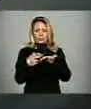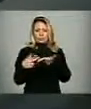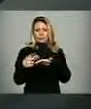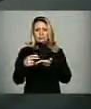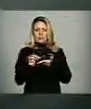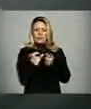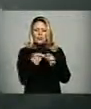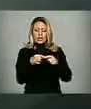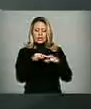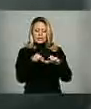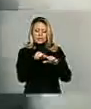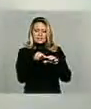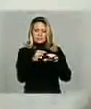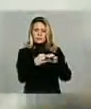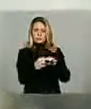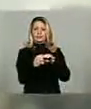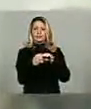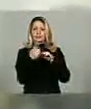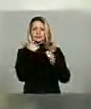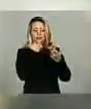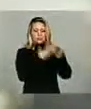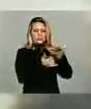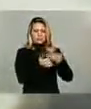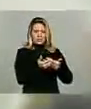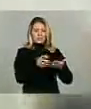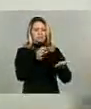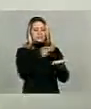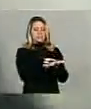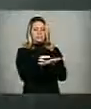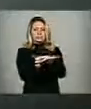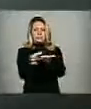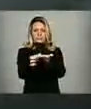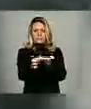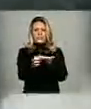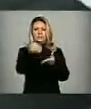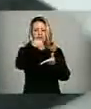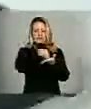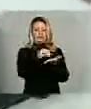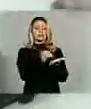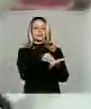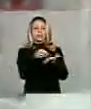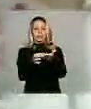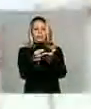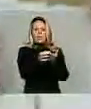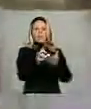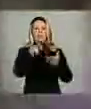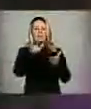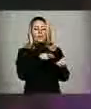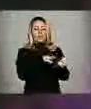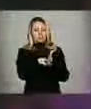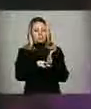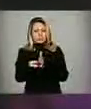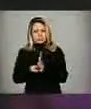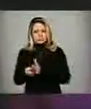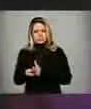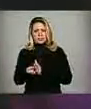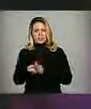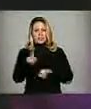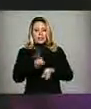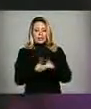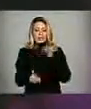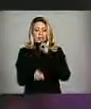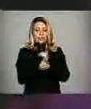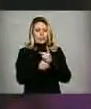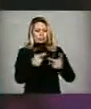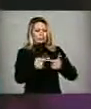pequenos círculos da amostra desse sangue, né, separado dentro dessas placas para depois ser analisado. Assim que a gente constata